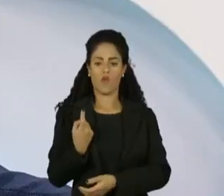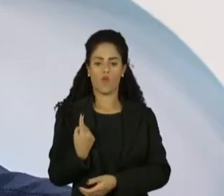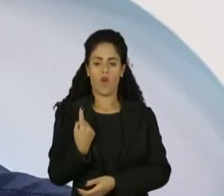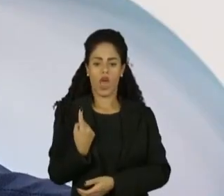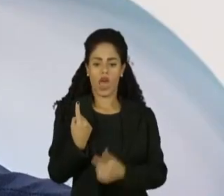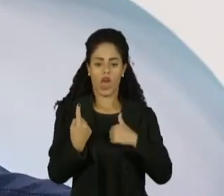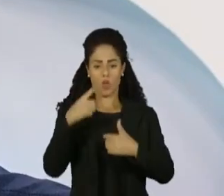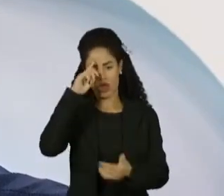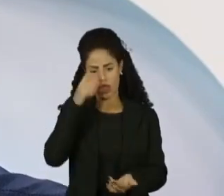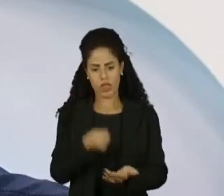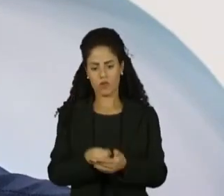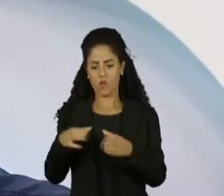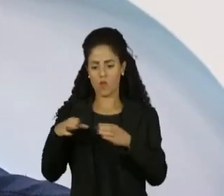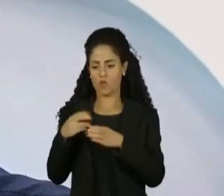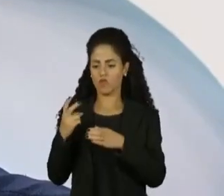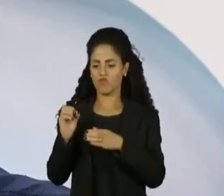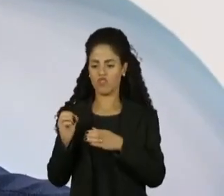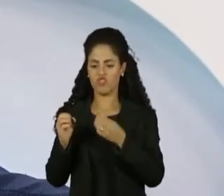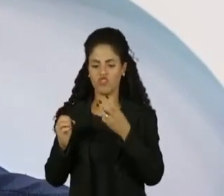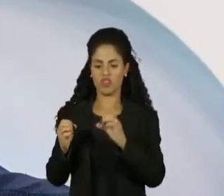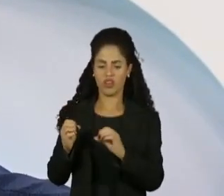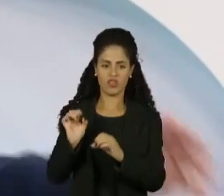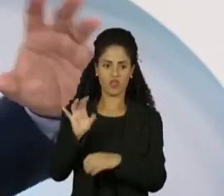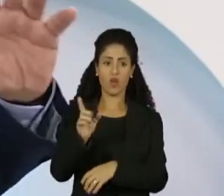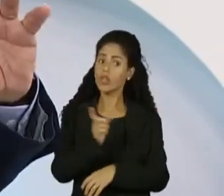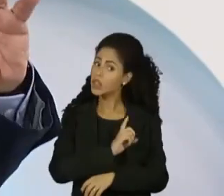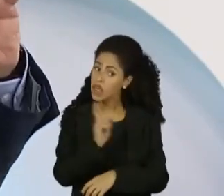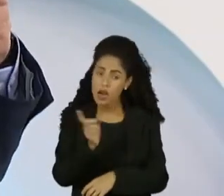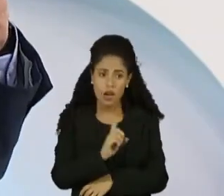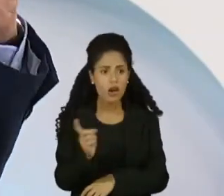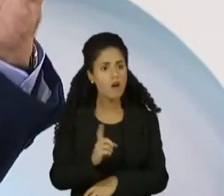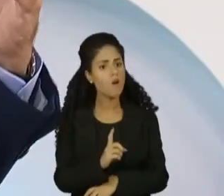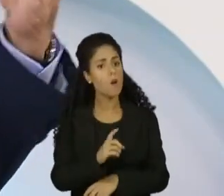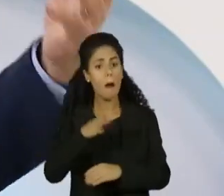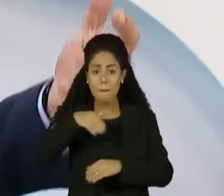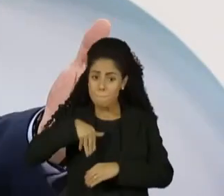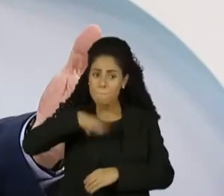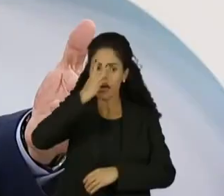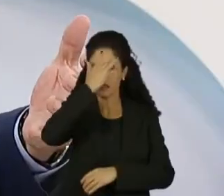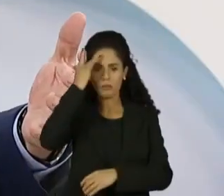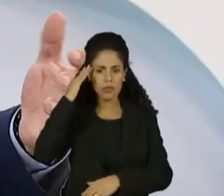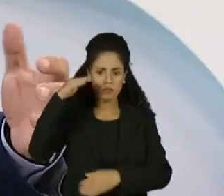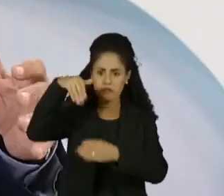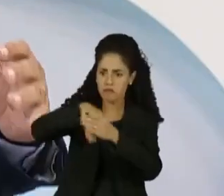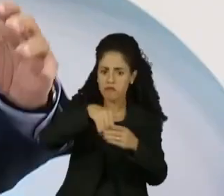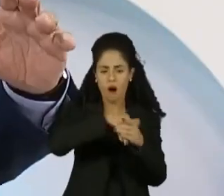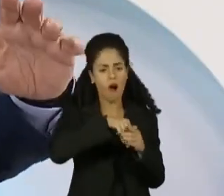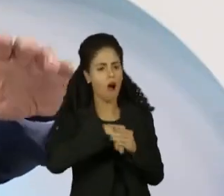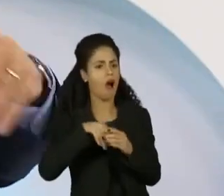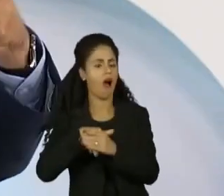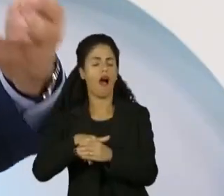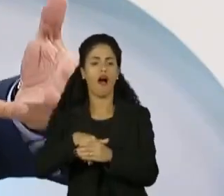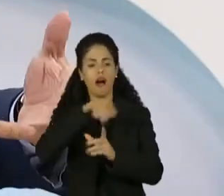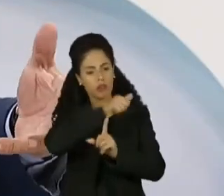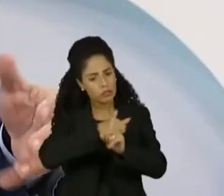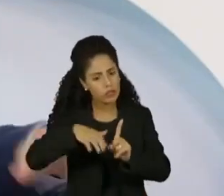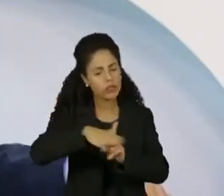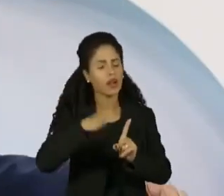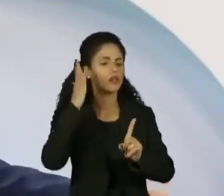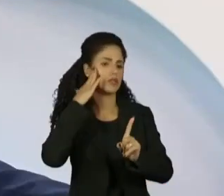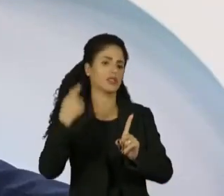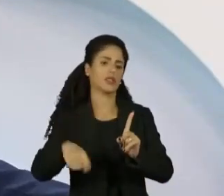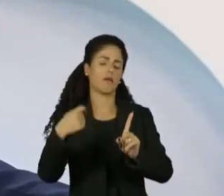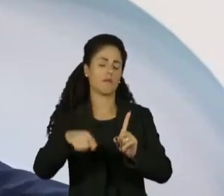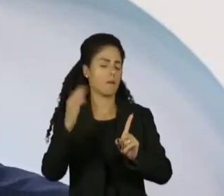individual ou coletiva de um grupo de 20 ou de 30 senadores. É uma circunstância que foi criada pela sociedade. A sociedade precisa criar essa